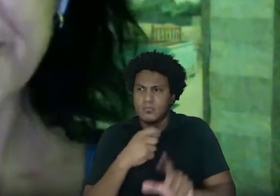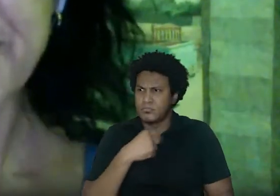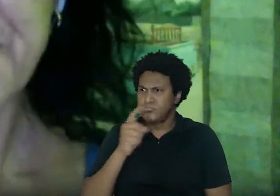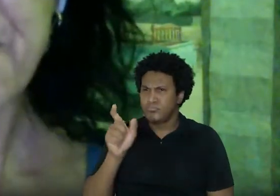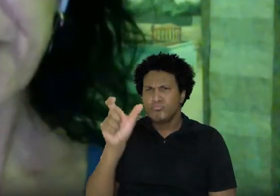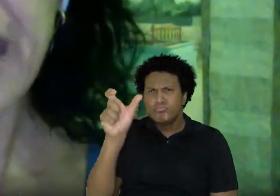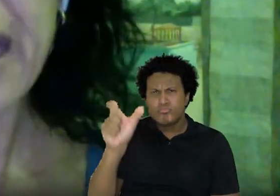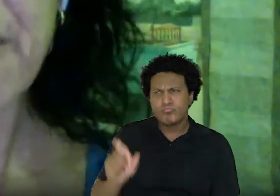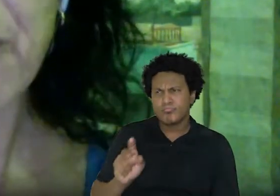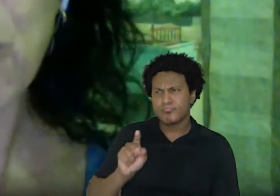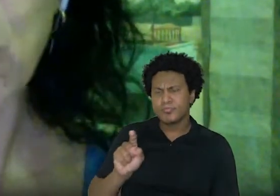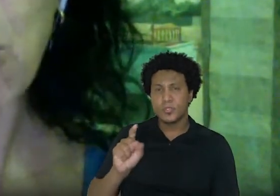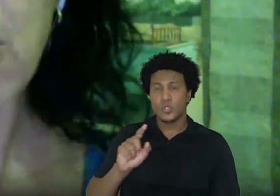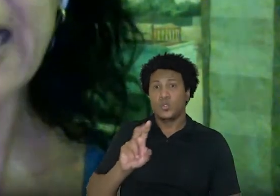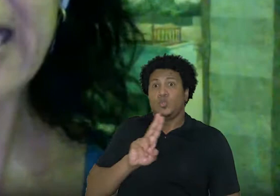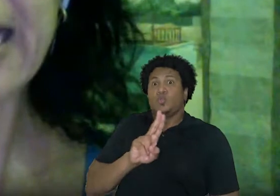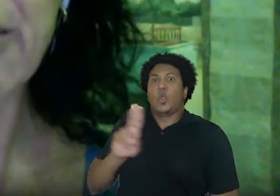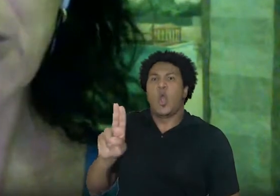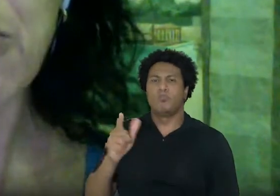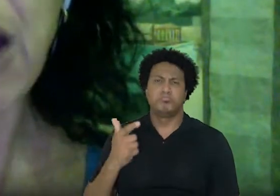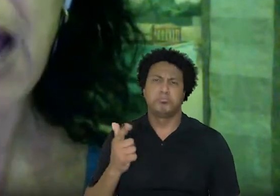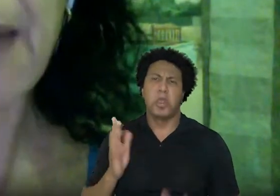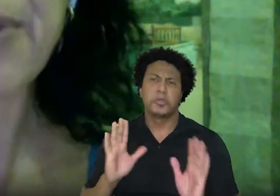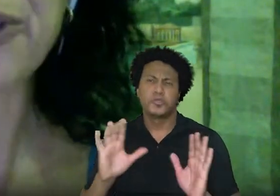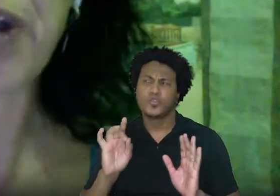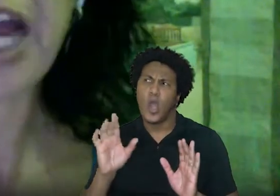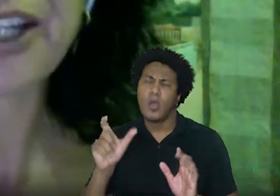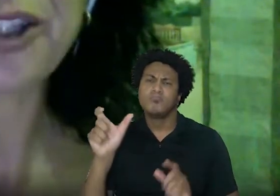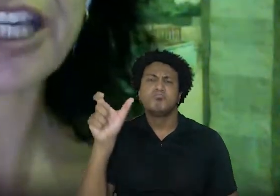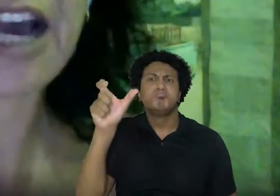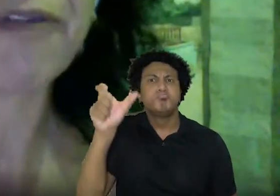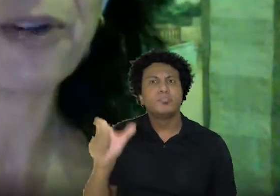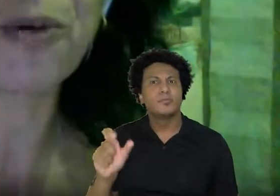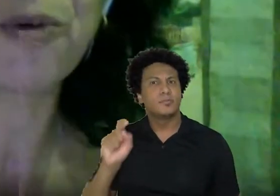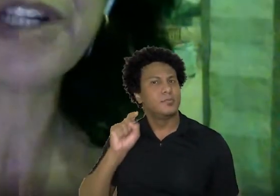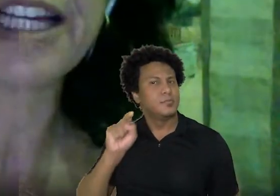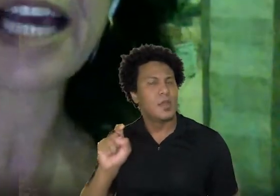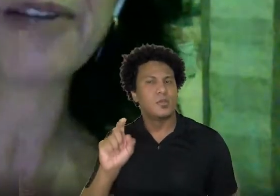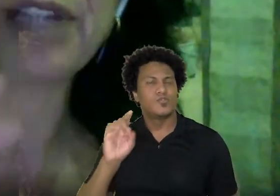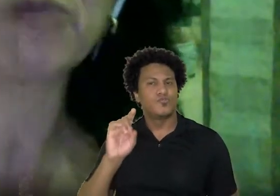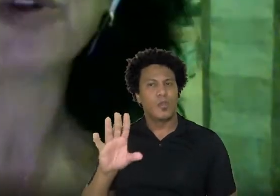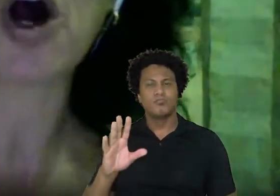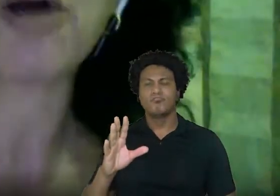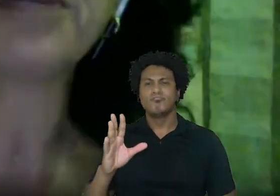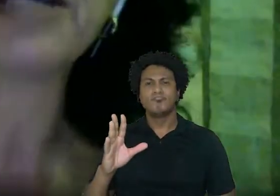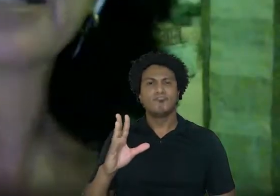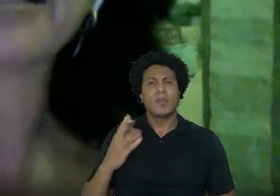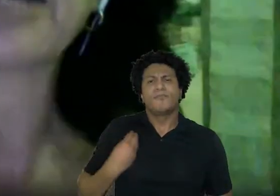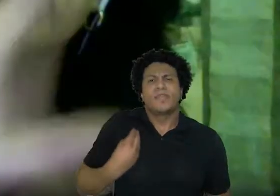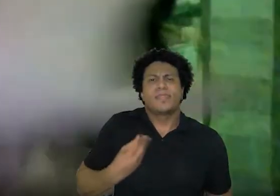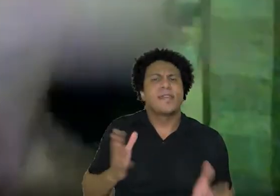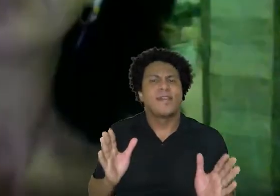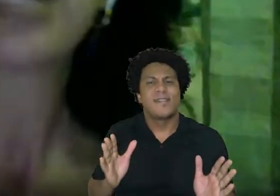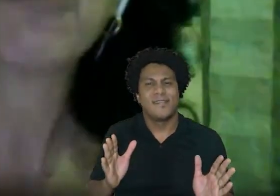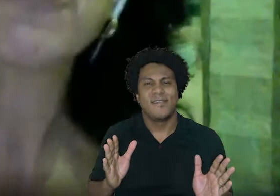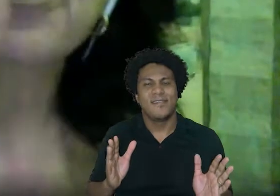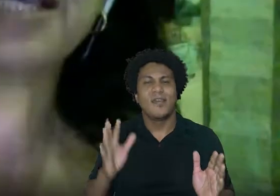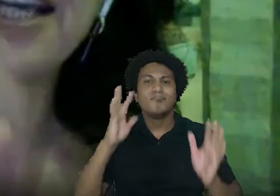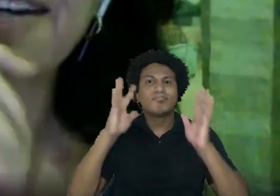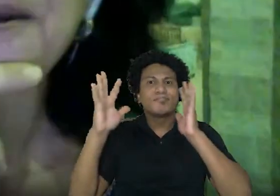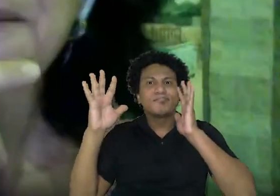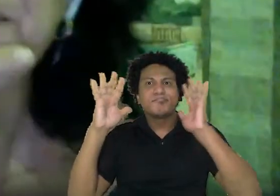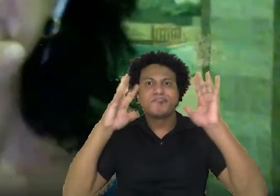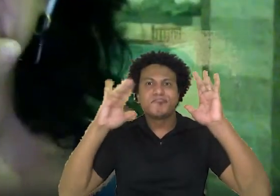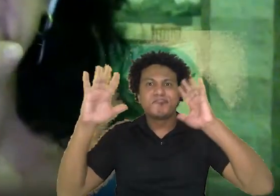distanciamento, né, coloca ali como a personagem, a figura, né, não tem um nome, não tem um, é um